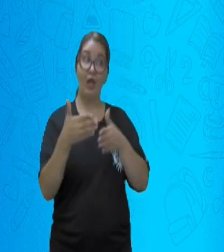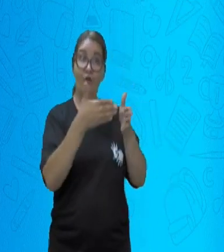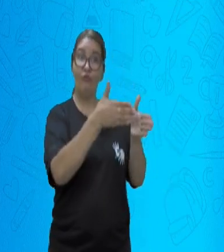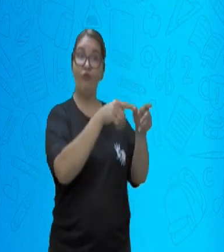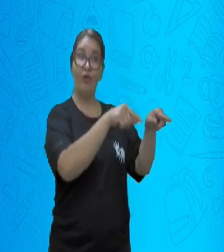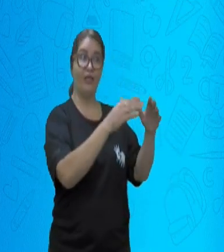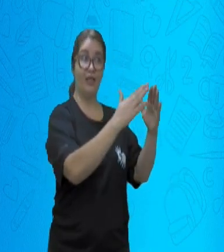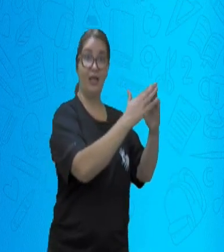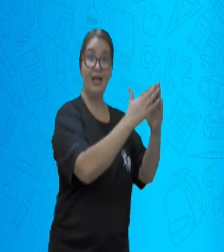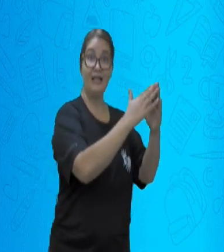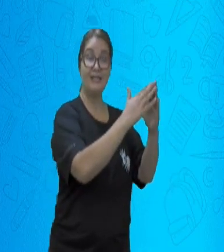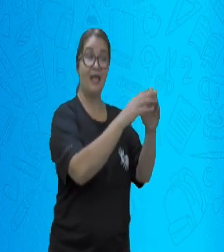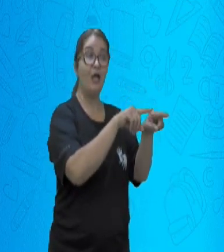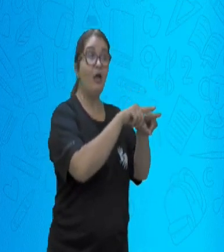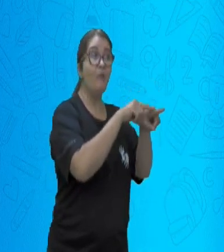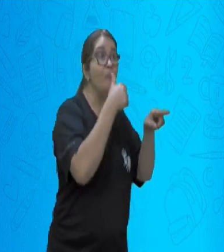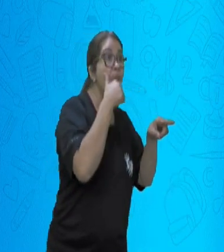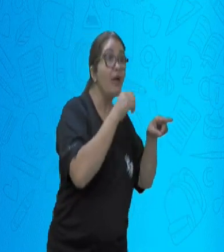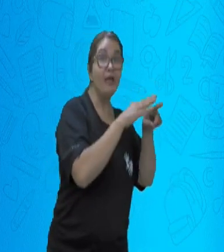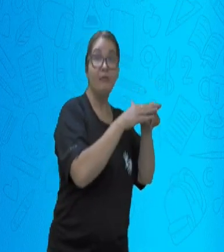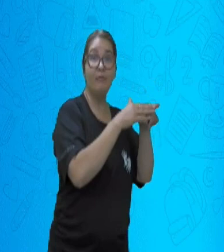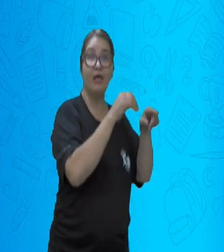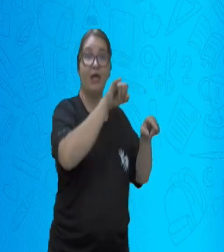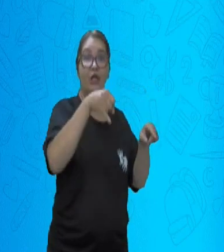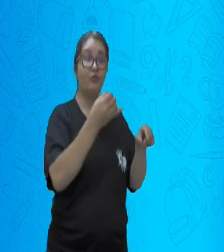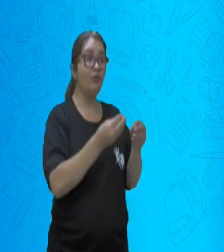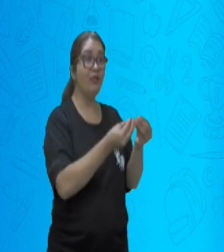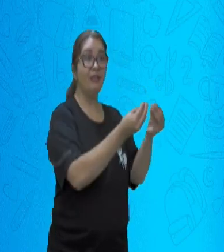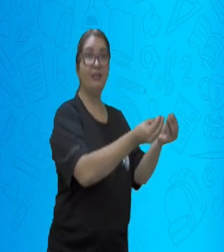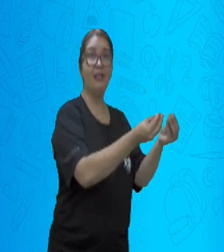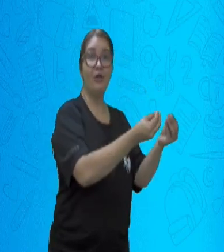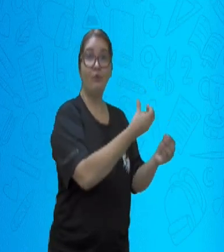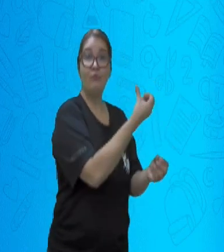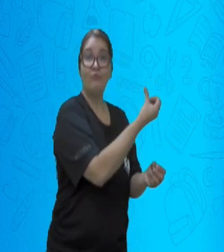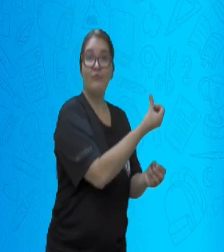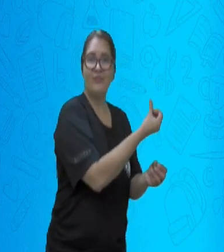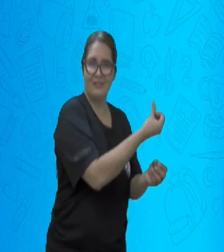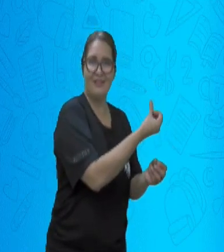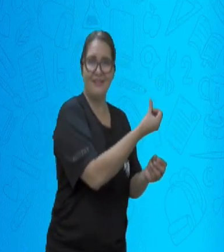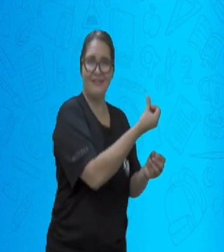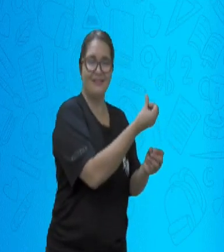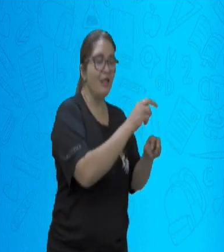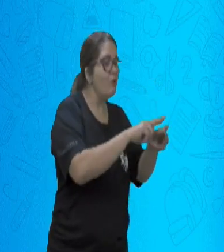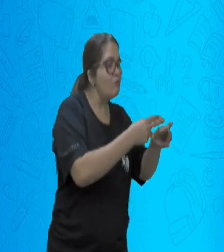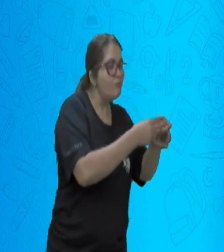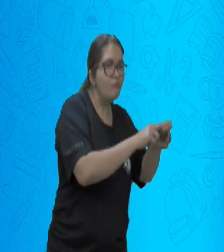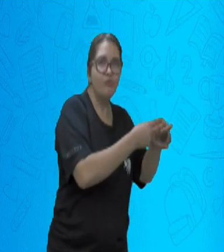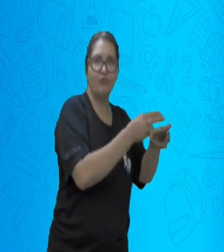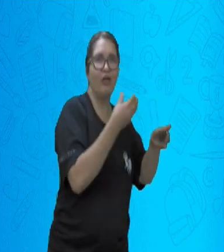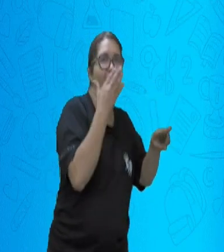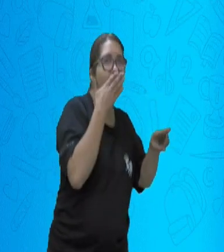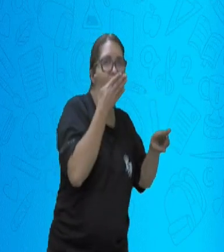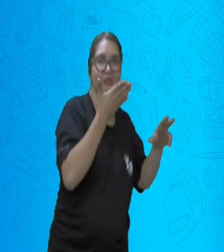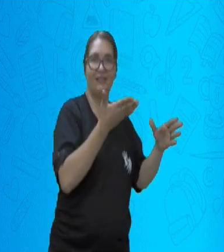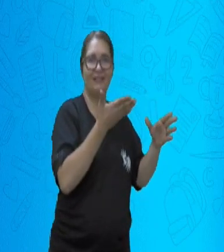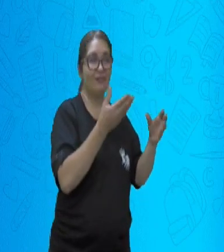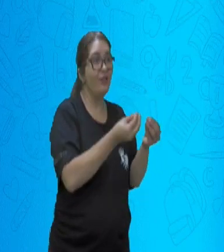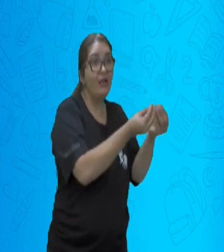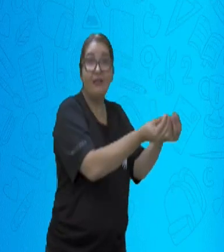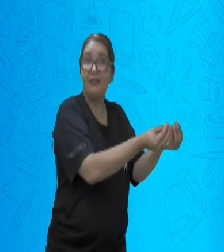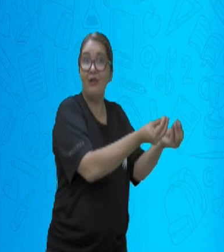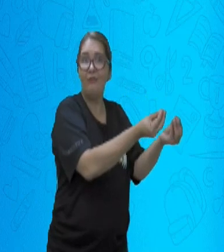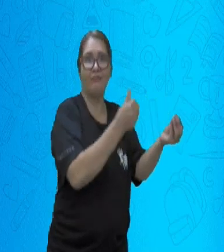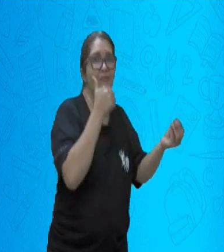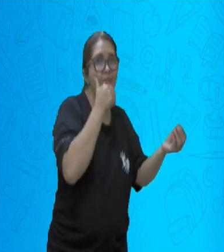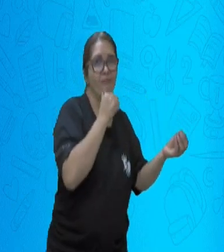irmã 6 brigadeiros. Com quantos brigadeiros a Juliana ficou? Observem agora. Vamos entender se nós